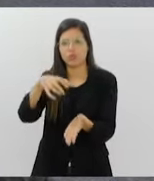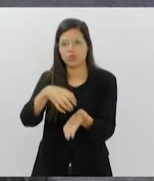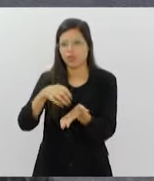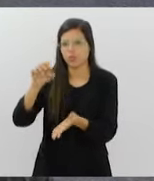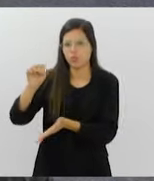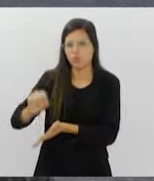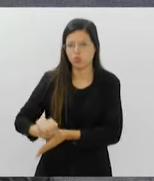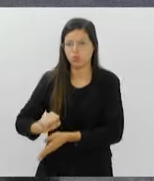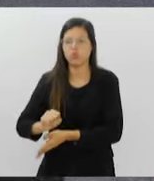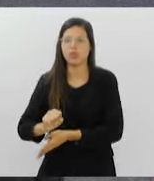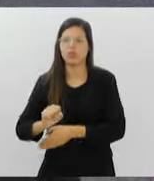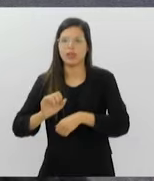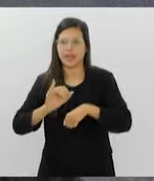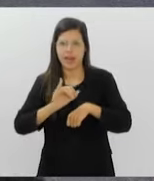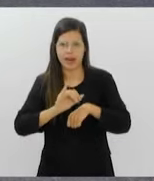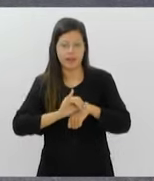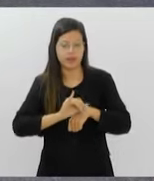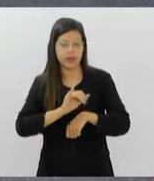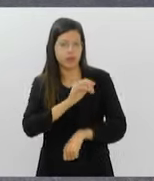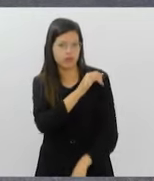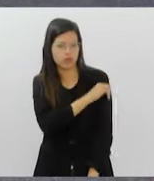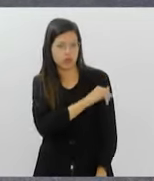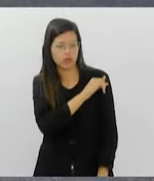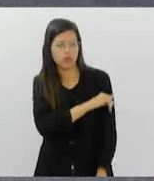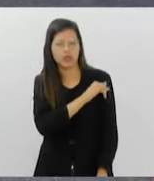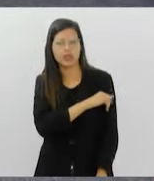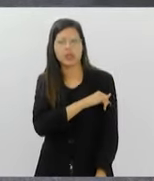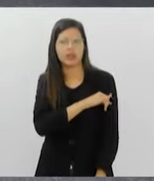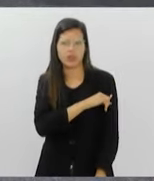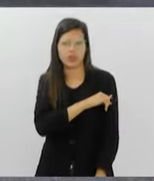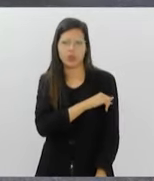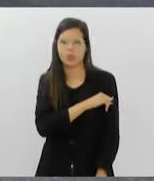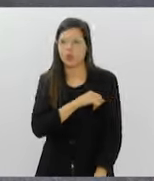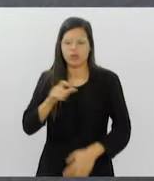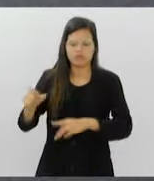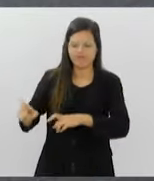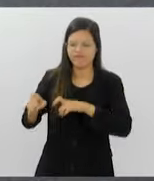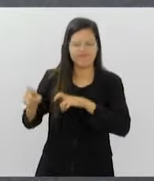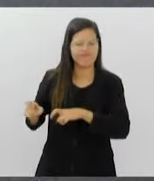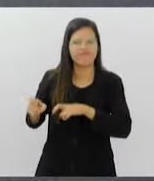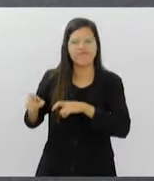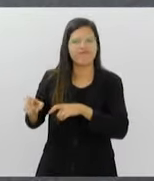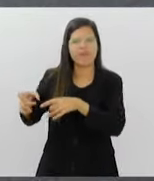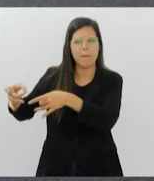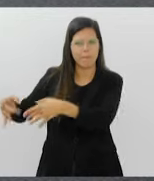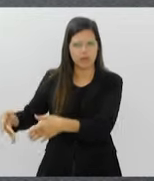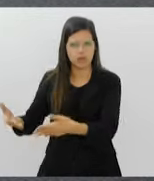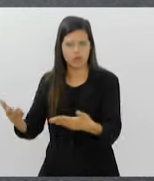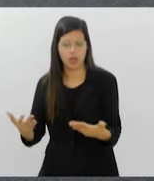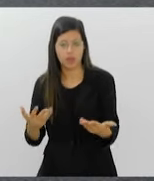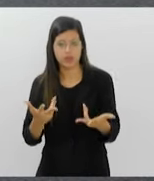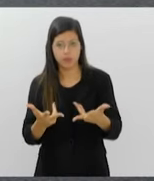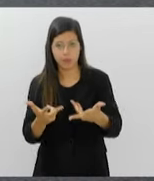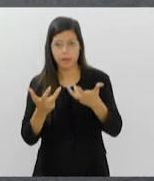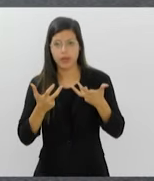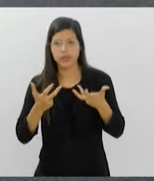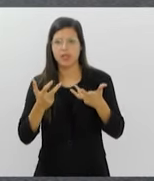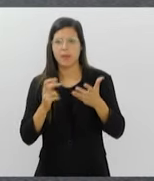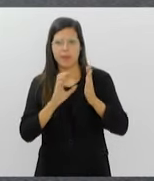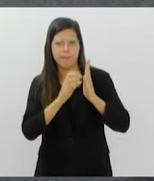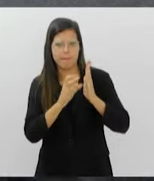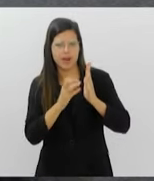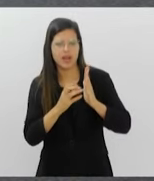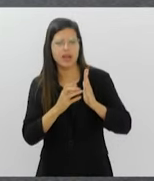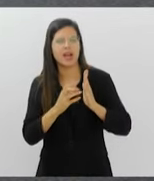de Janeiro e pouco eficiente para o nosso interior. Então, a gente vê aqui que nós, né, nossa bancada de oposição,